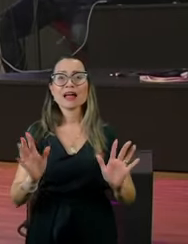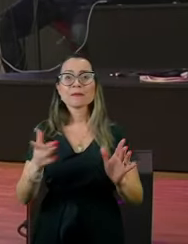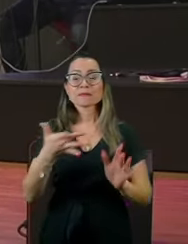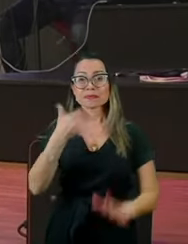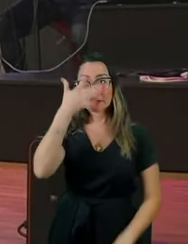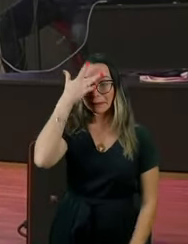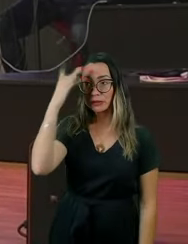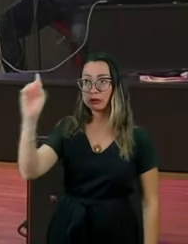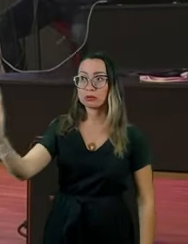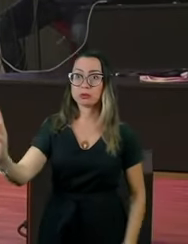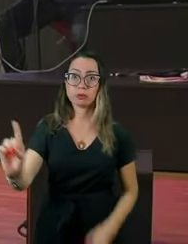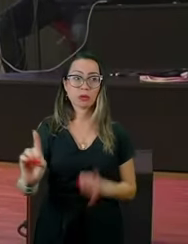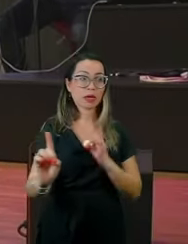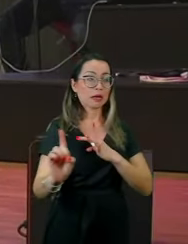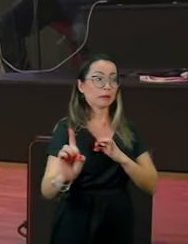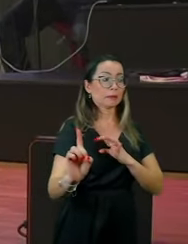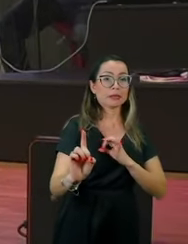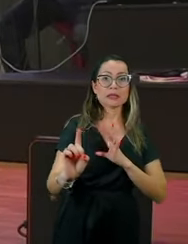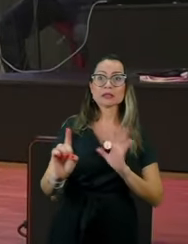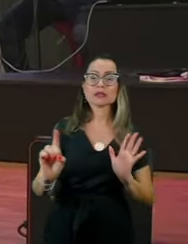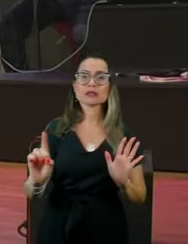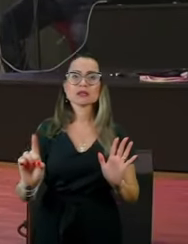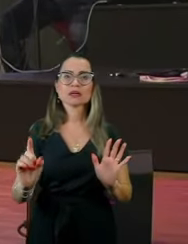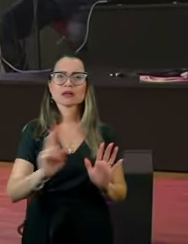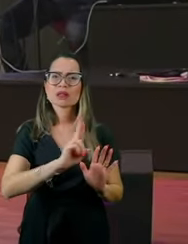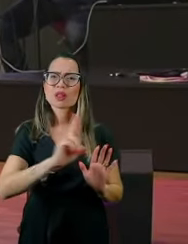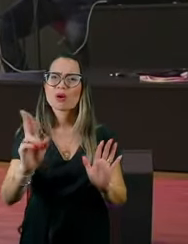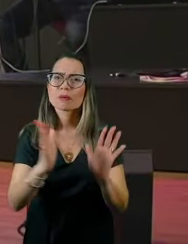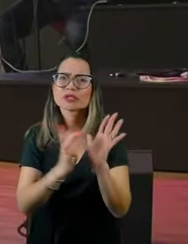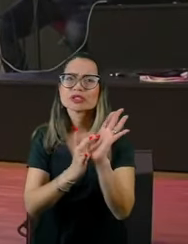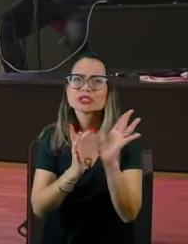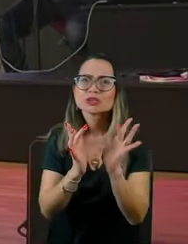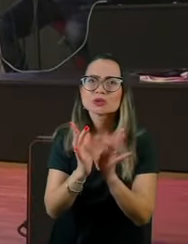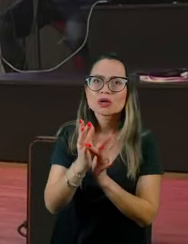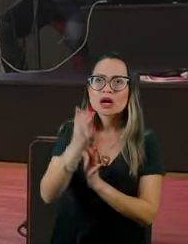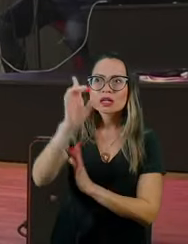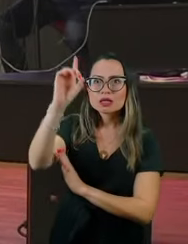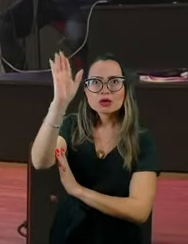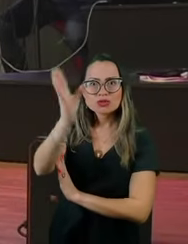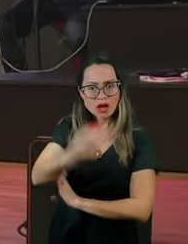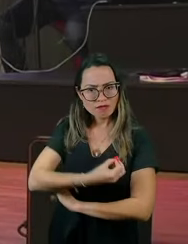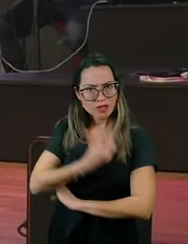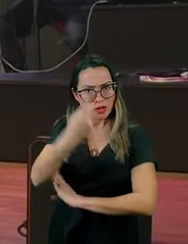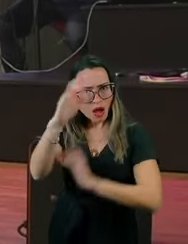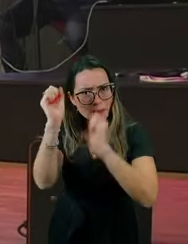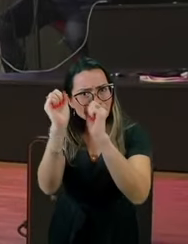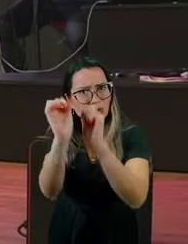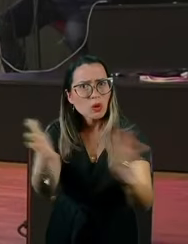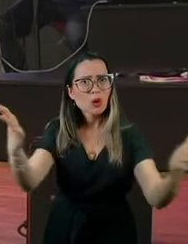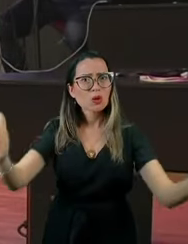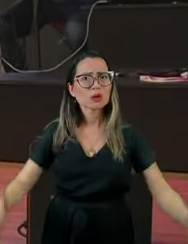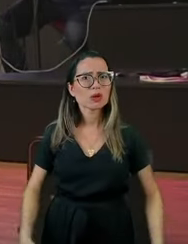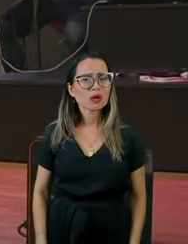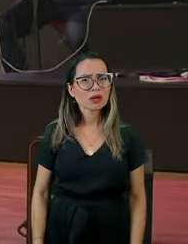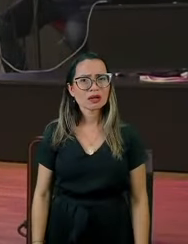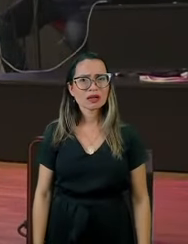medo. Ai, como se dependesse. Gente, em nome de Jesus, o que Deus abençoou não pode ser amaldiçoado.